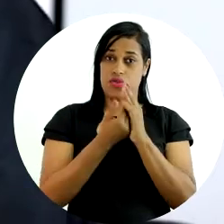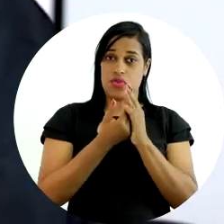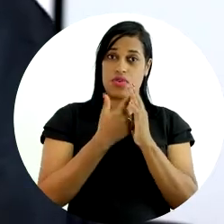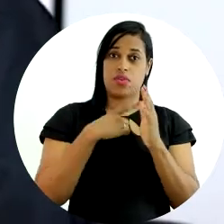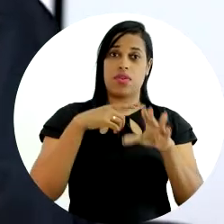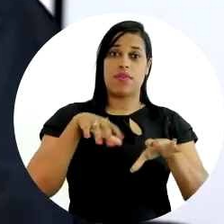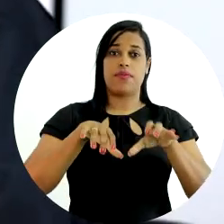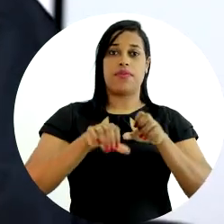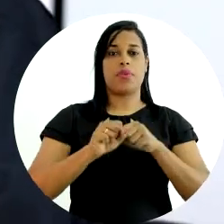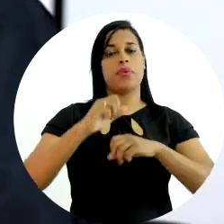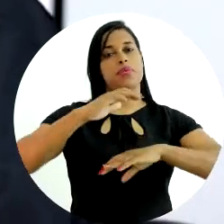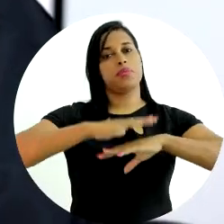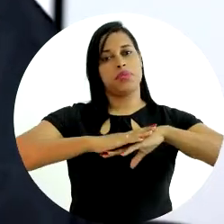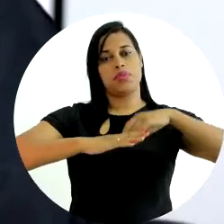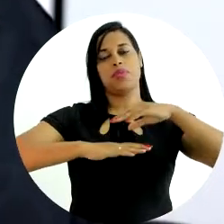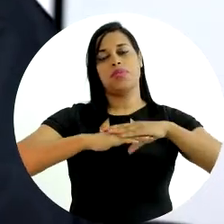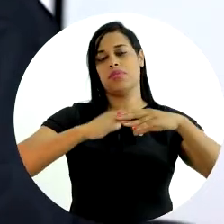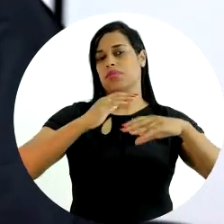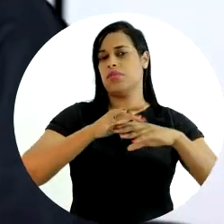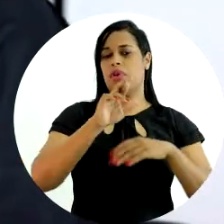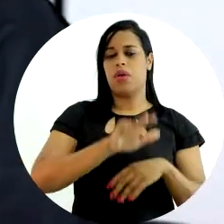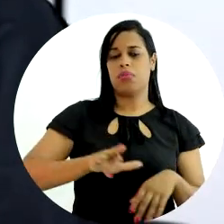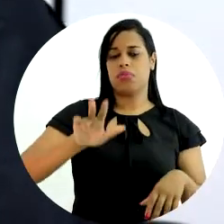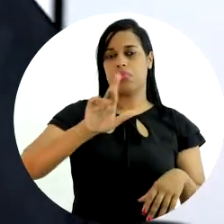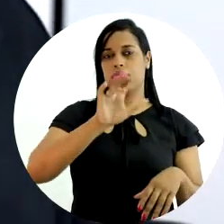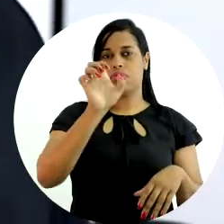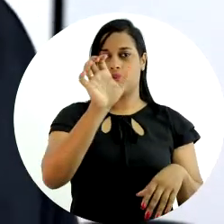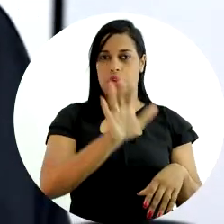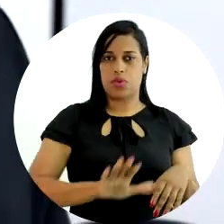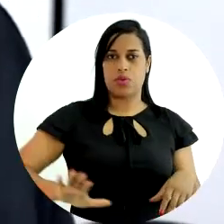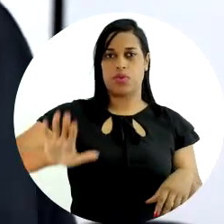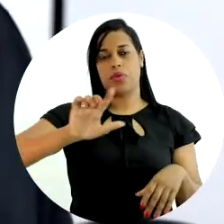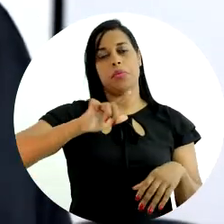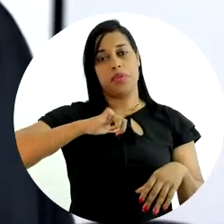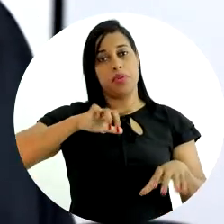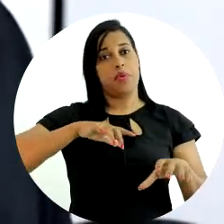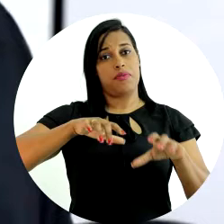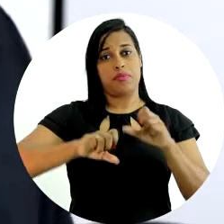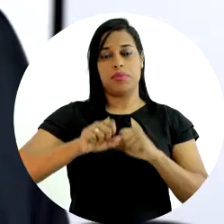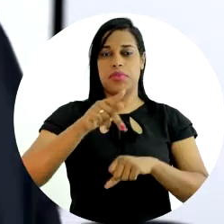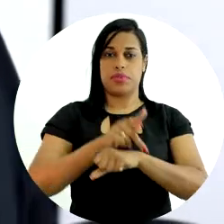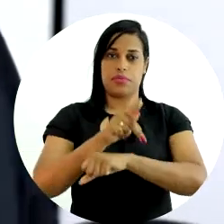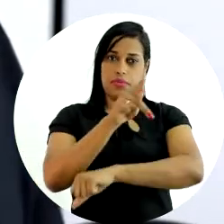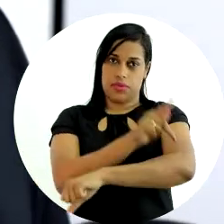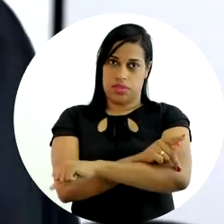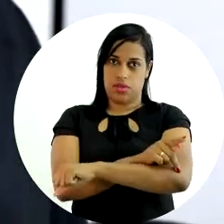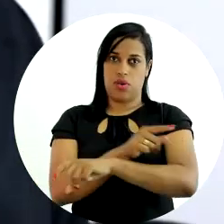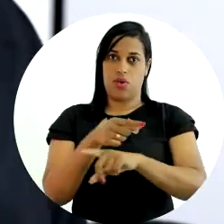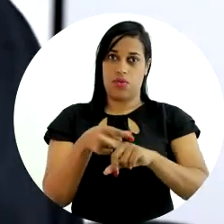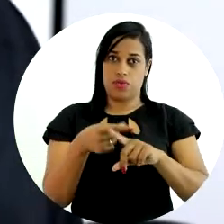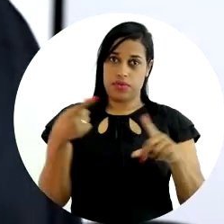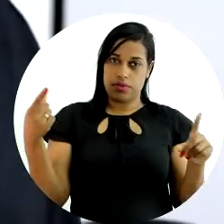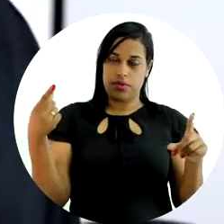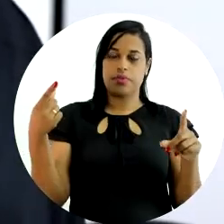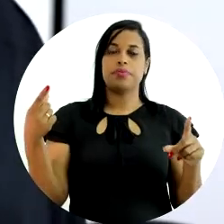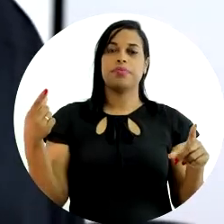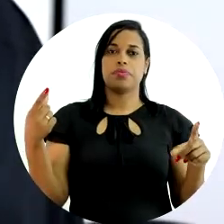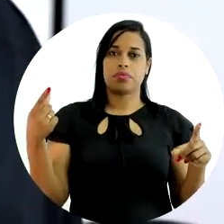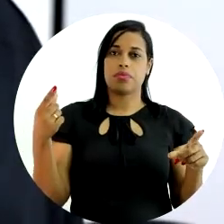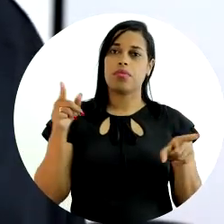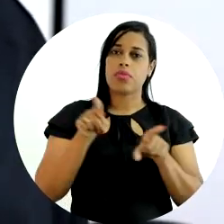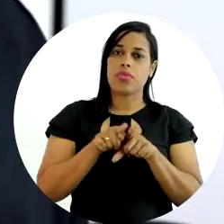eram colégios que eram formados por profissionais que muitos deles vinham da Europa, ou seja, existia uma formação pedagógica